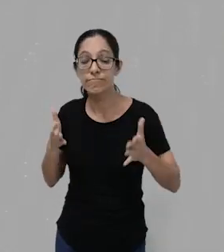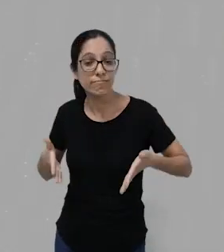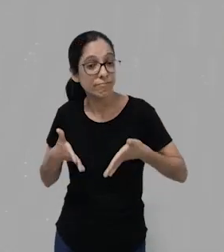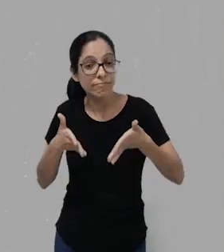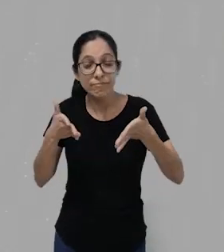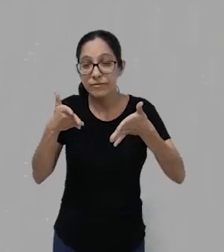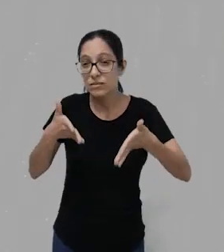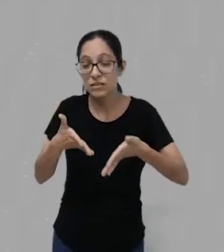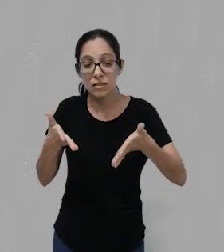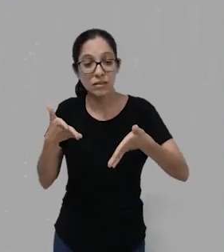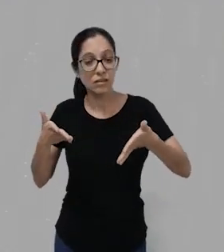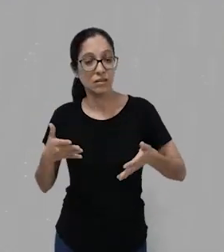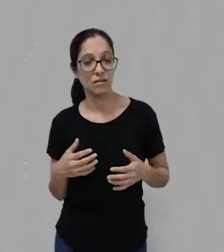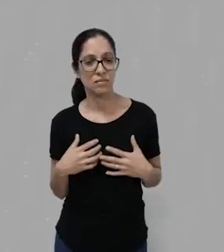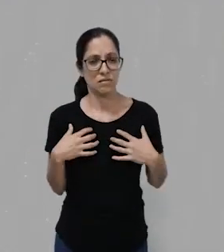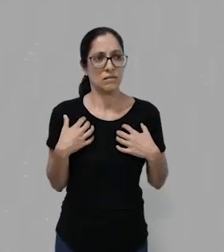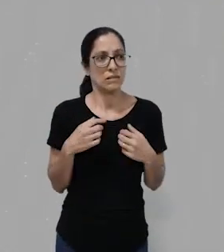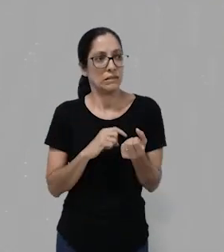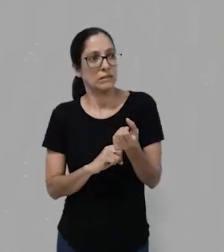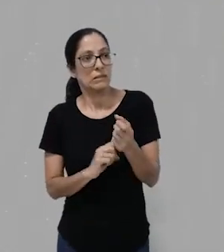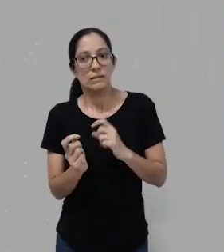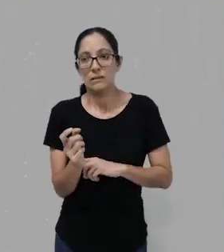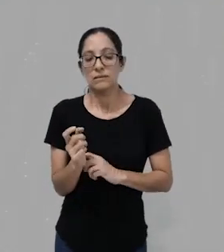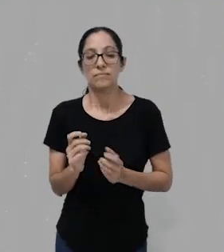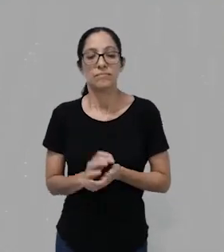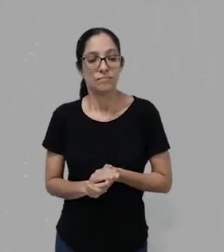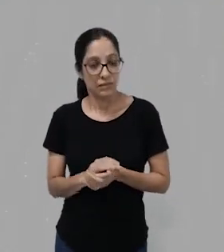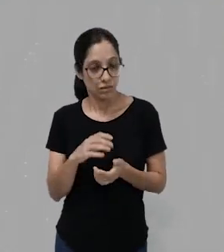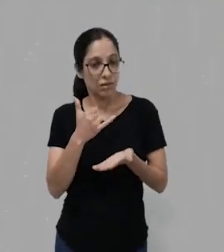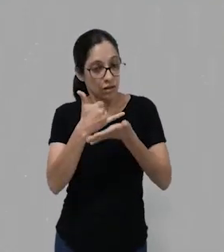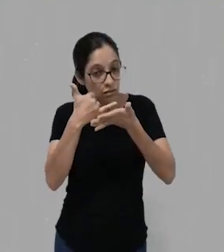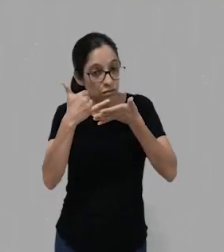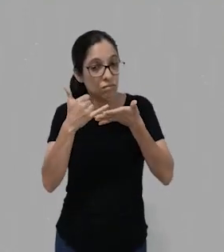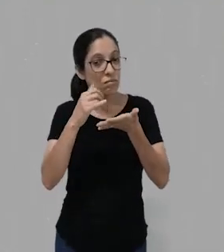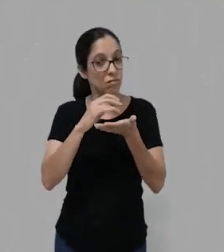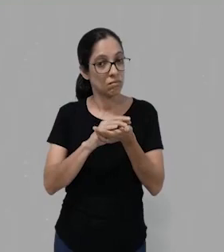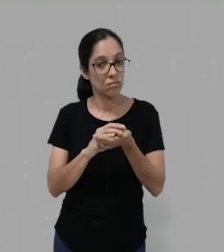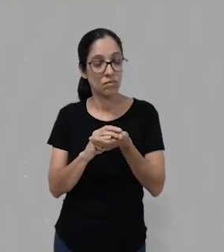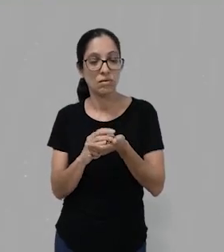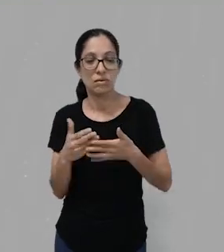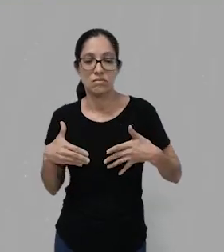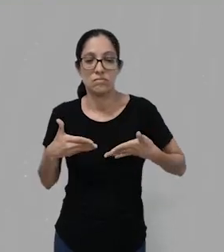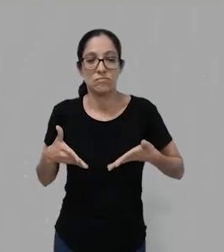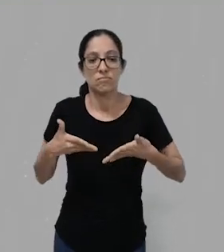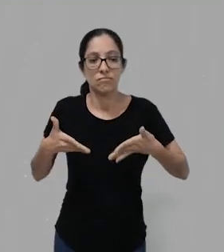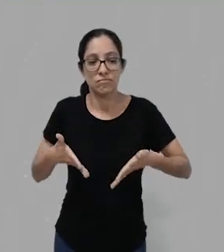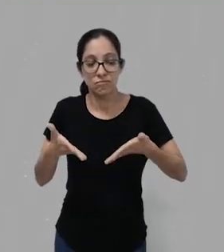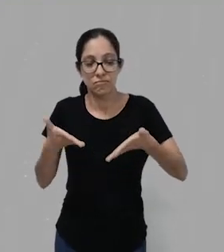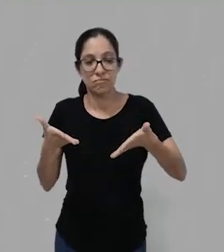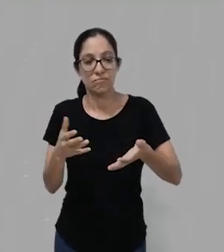drogas depressivas fazem, as drogas estimulantes elas causam euforia, tá certo?